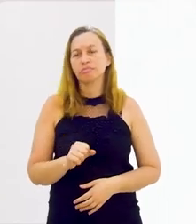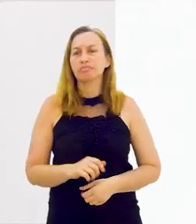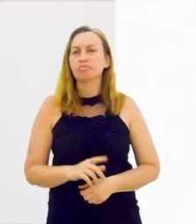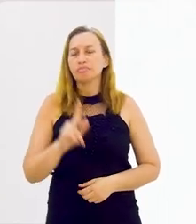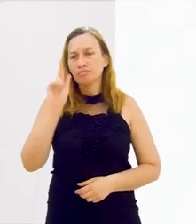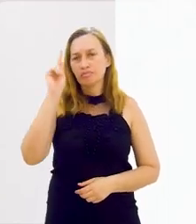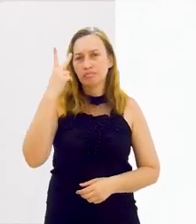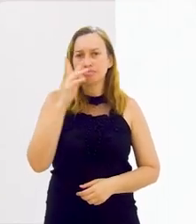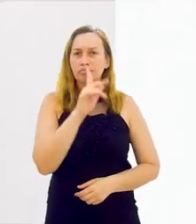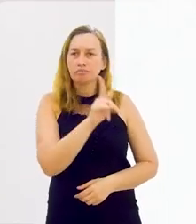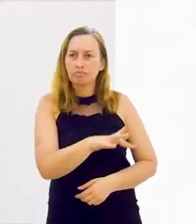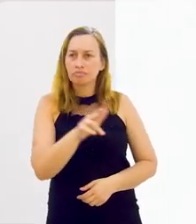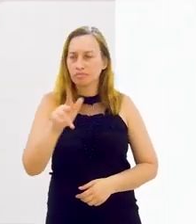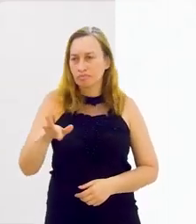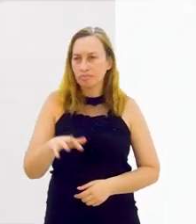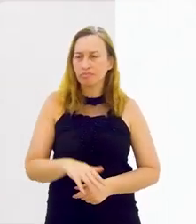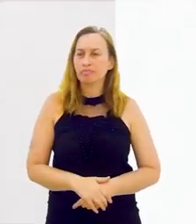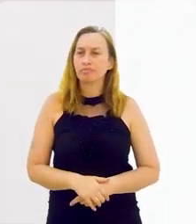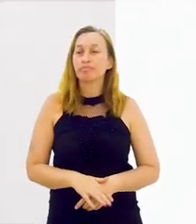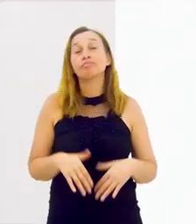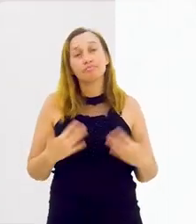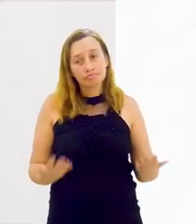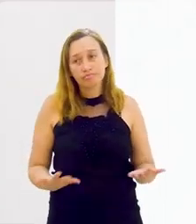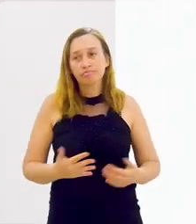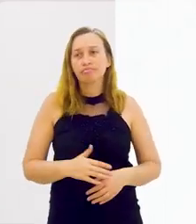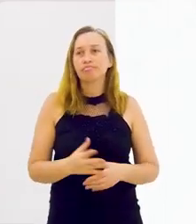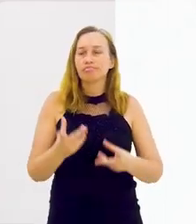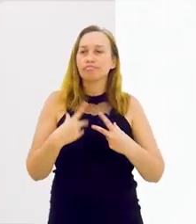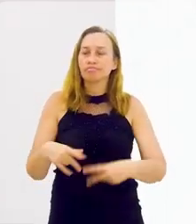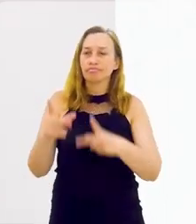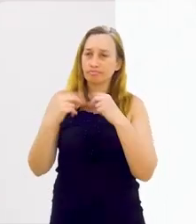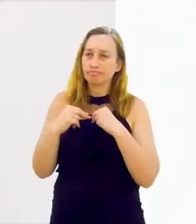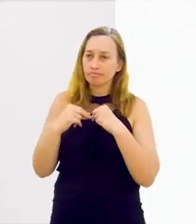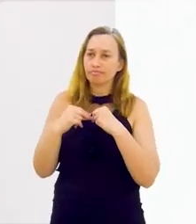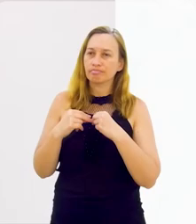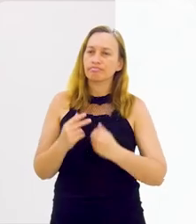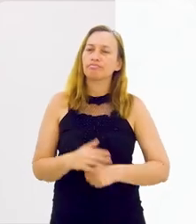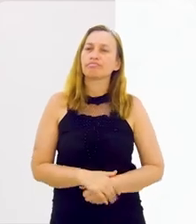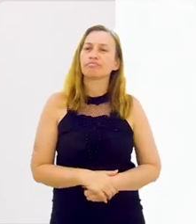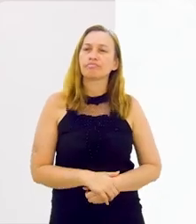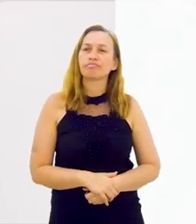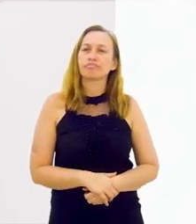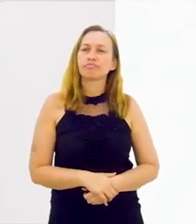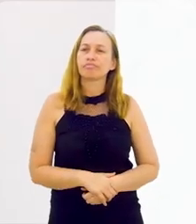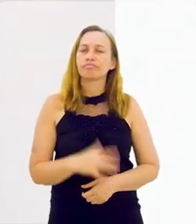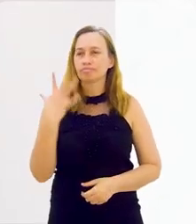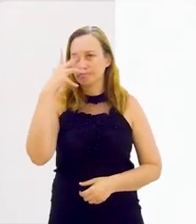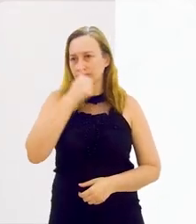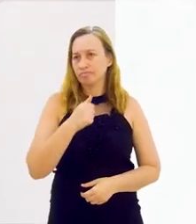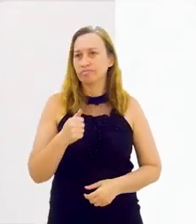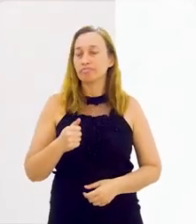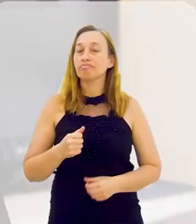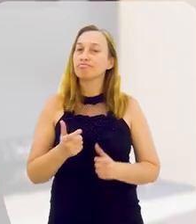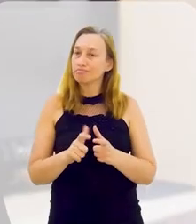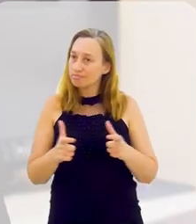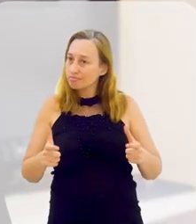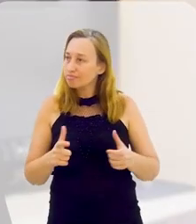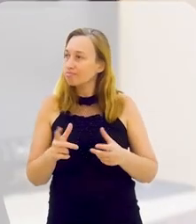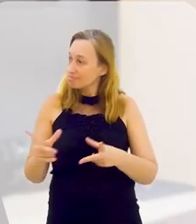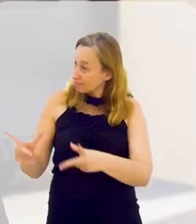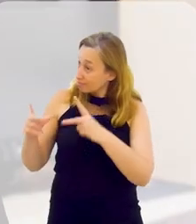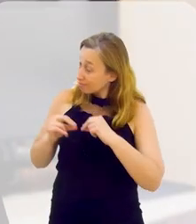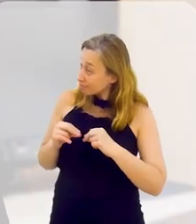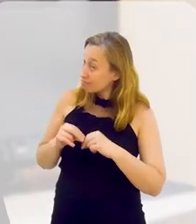São histórias diferentes. Então, foi um presente que eu ganhei e tem sido Um lindo.